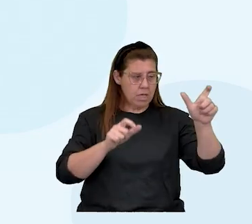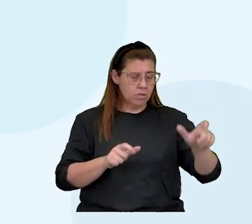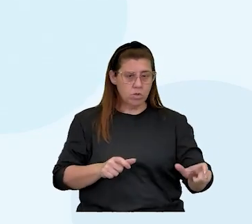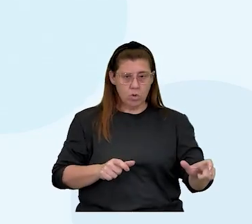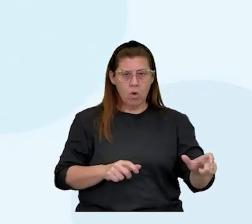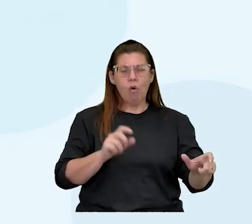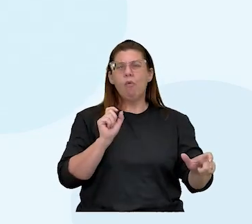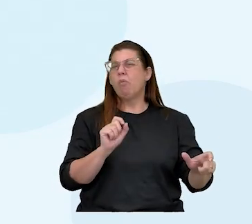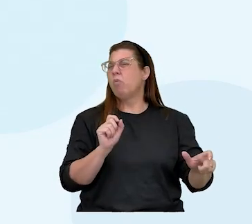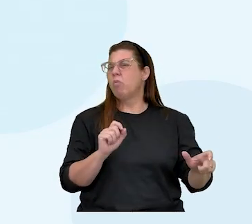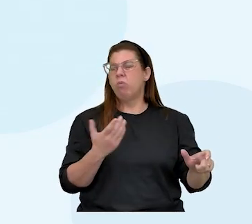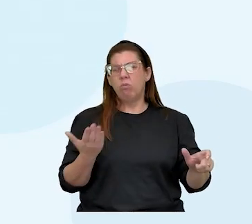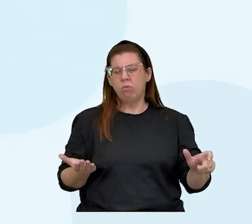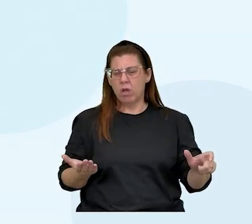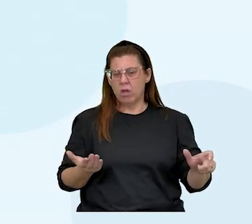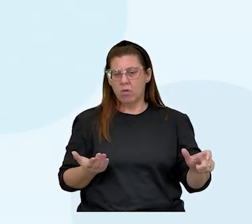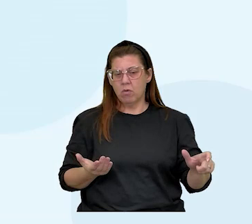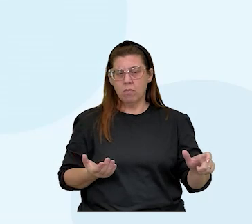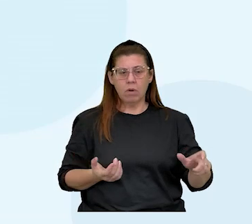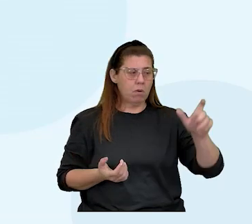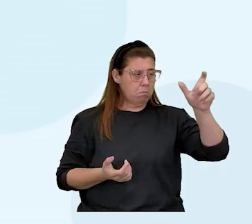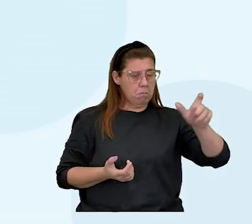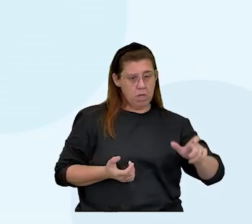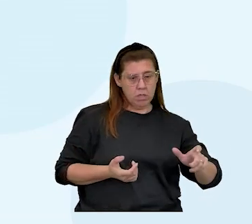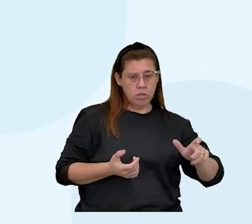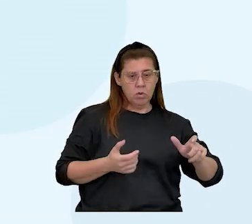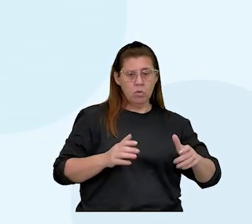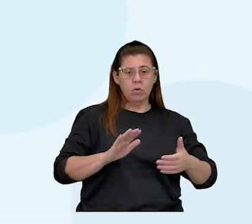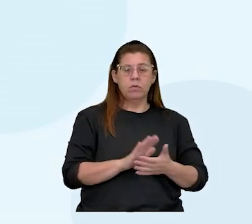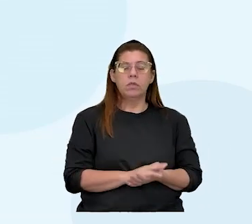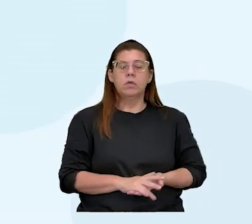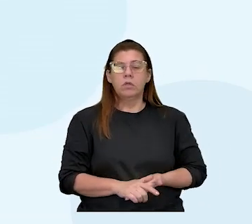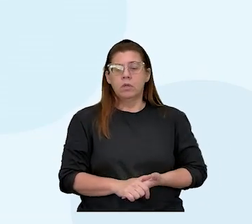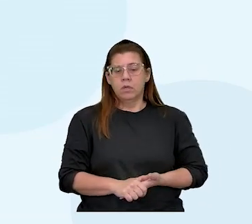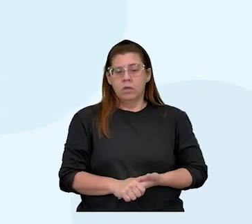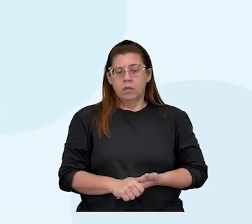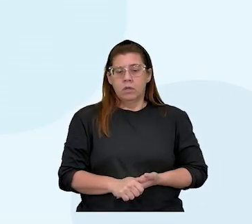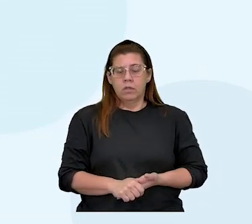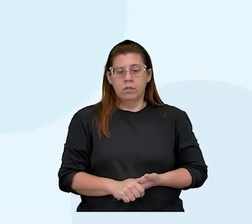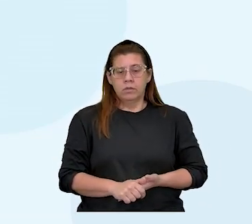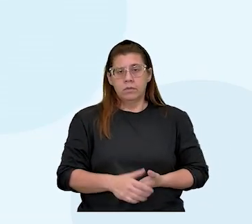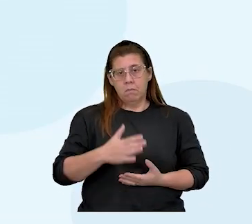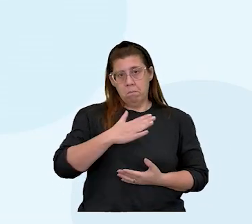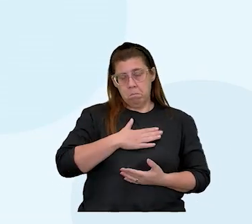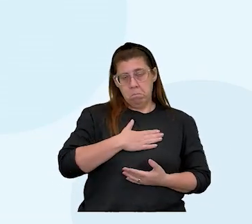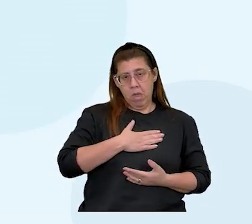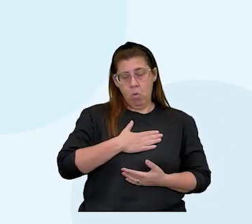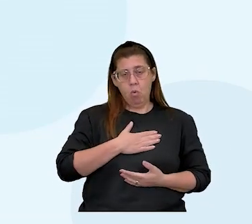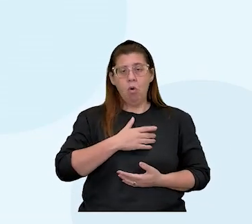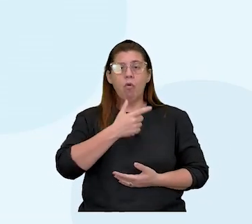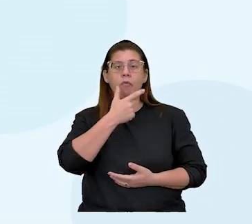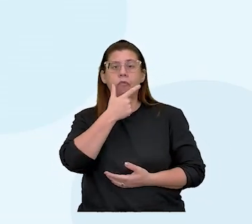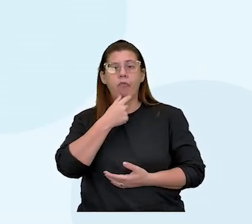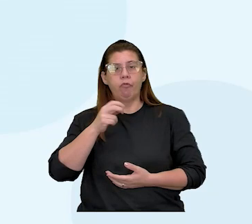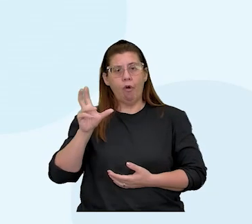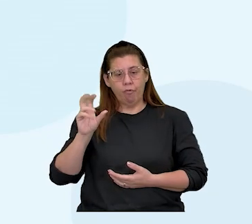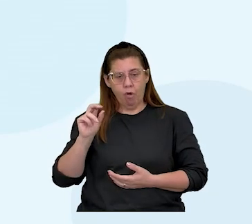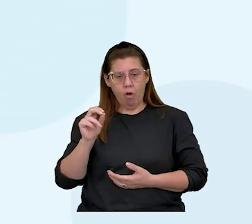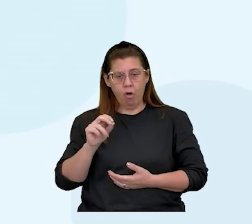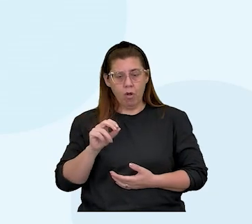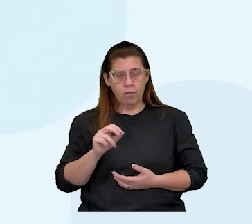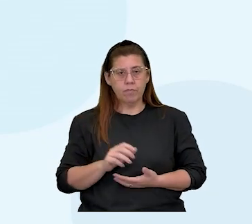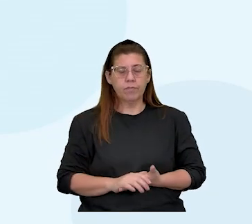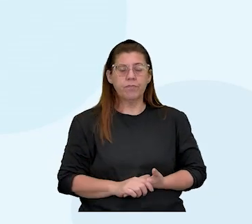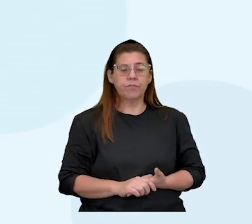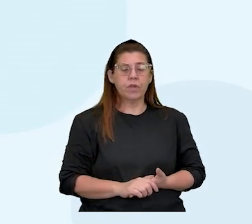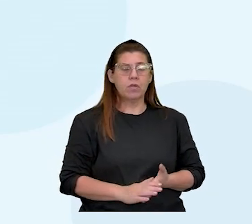pessoa, o que eu vou fazer? Eu vou colocar a pessoa. Então eu vou colocar, em vez de eu colocar os meus avós, eu vou colocar